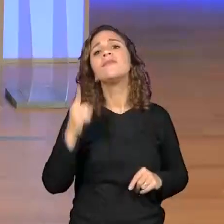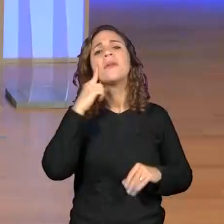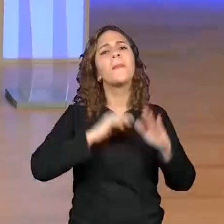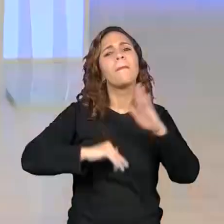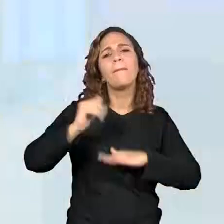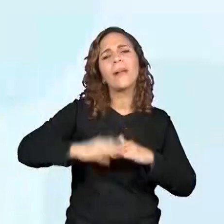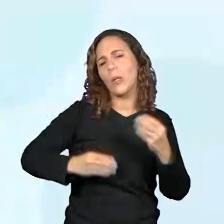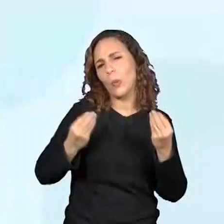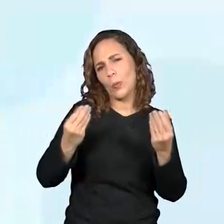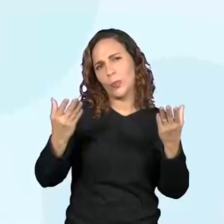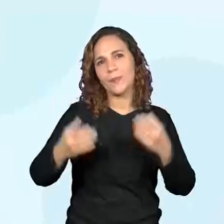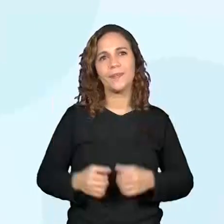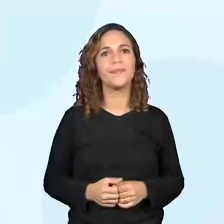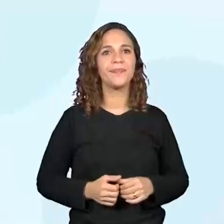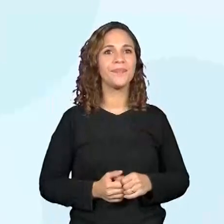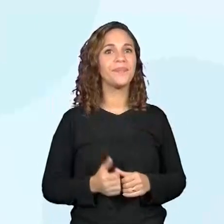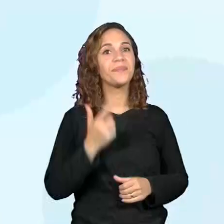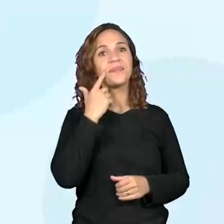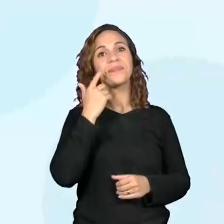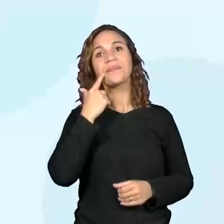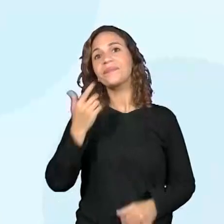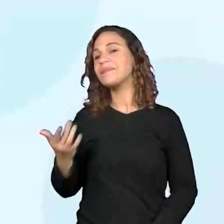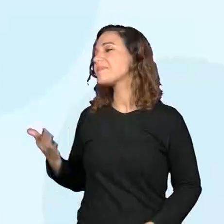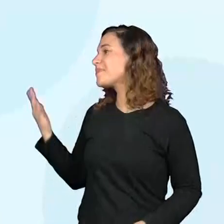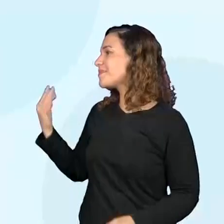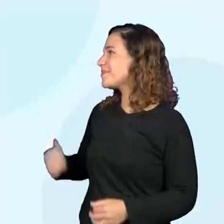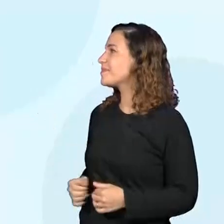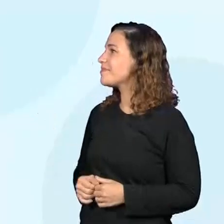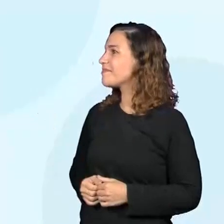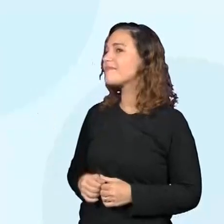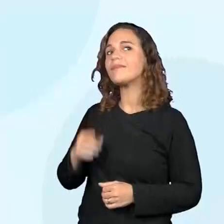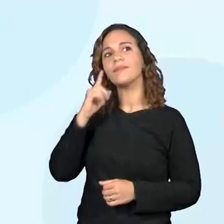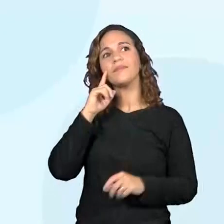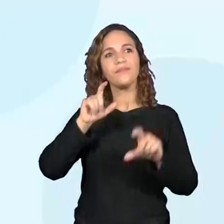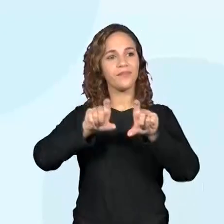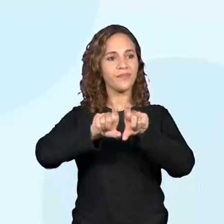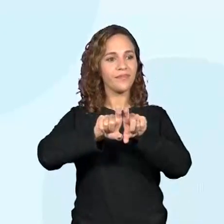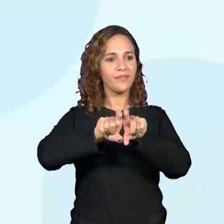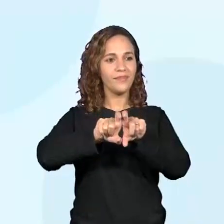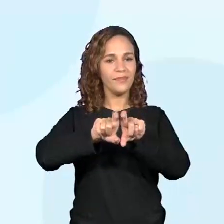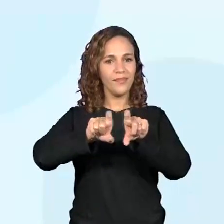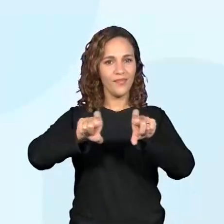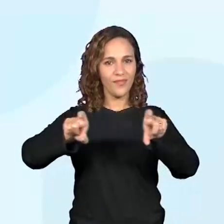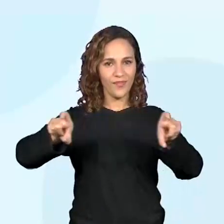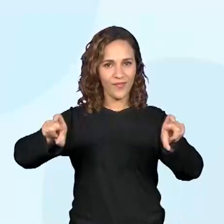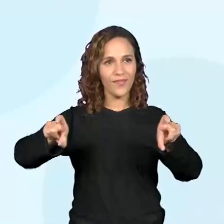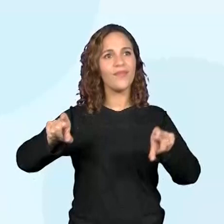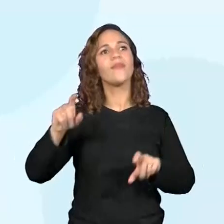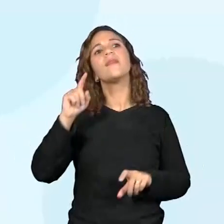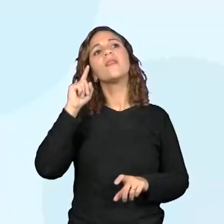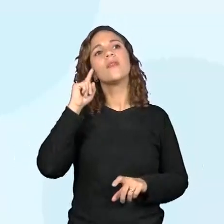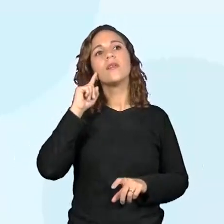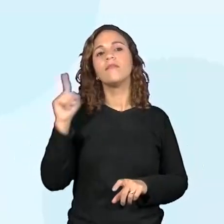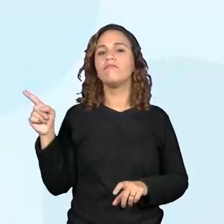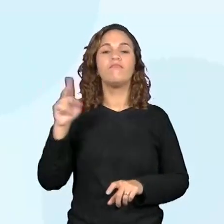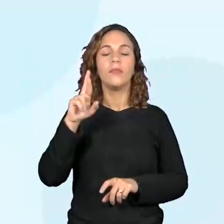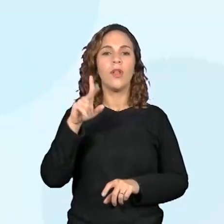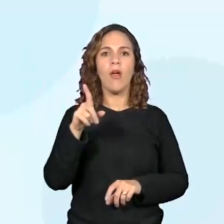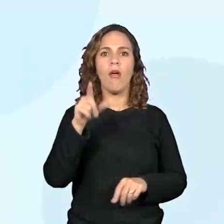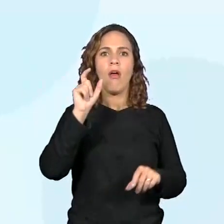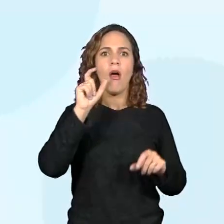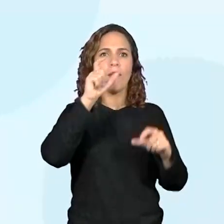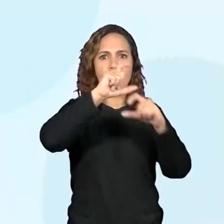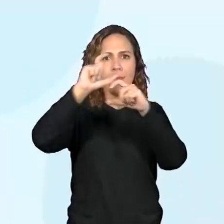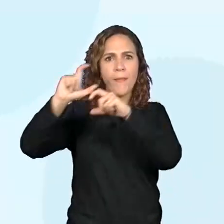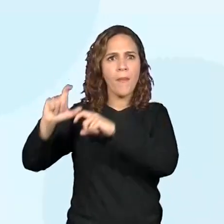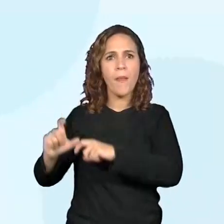Vamos. Olha só. Então, vamos observar aqui as tirinhas. Já podemos ver aqui que é uma tirinha, não é uma história em quadrinhos, porque ela